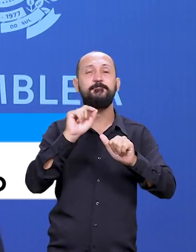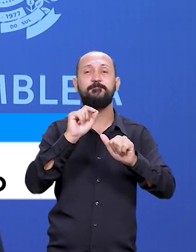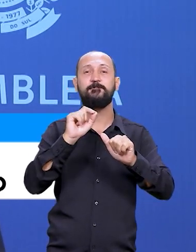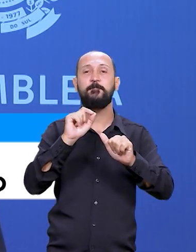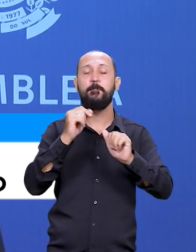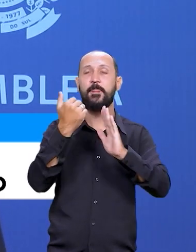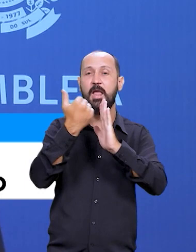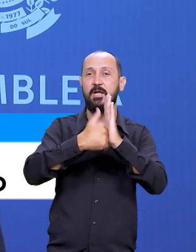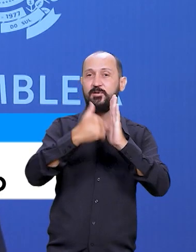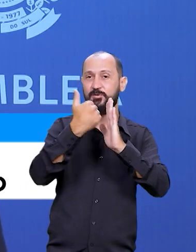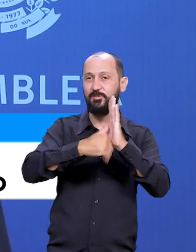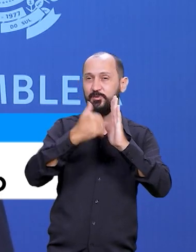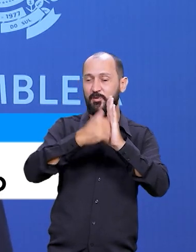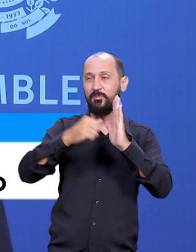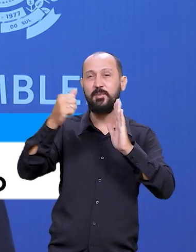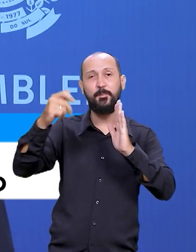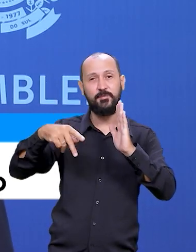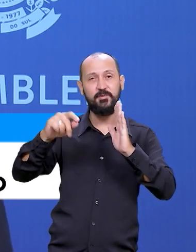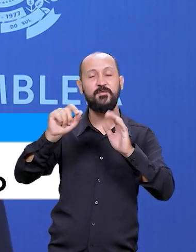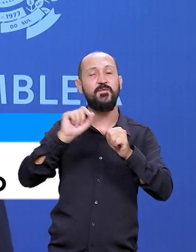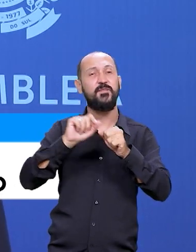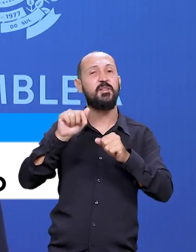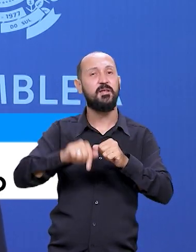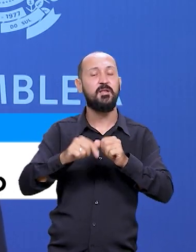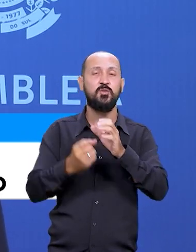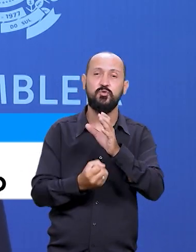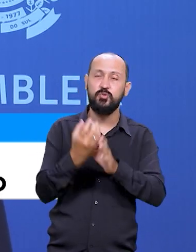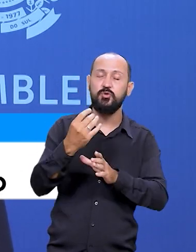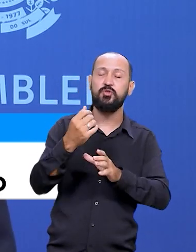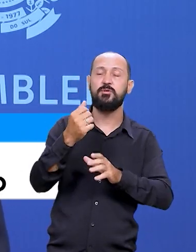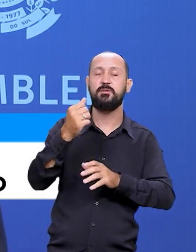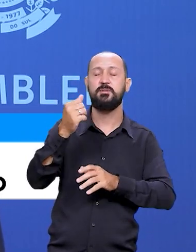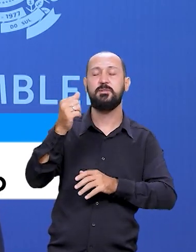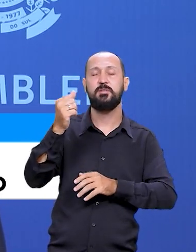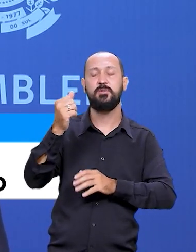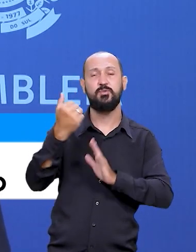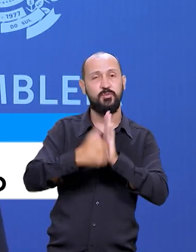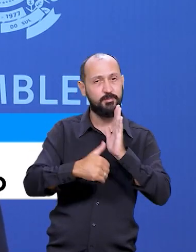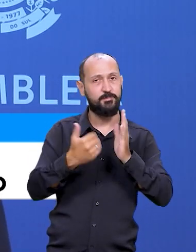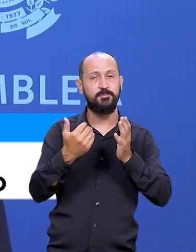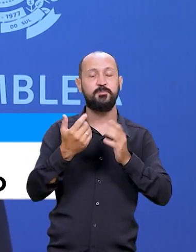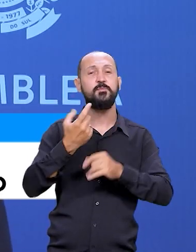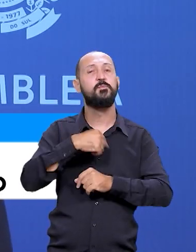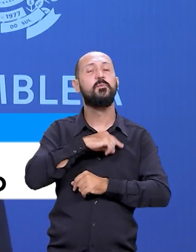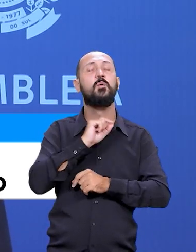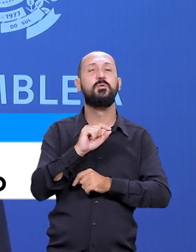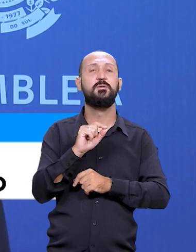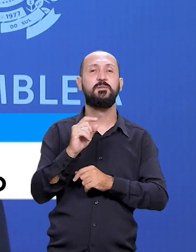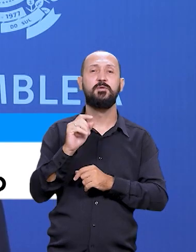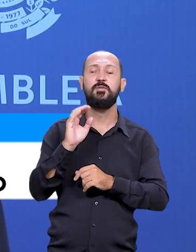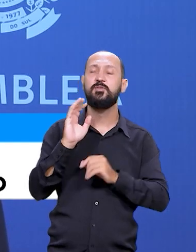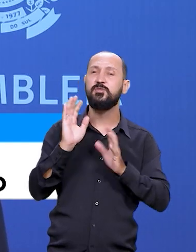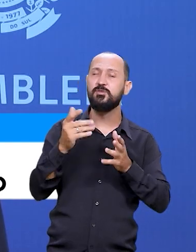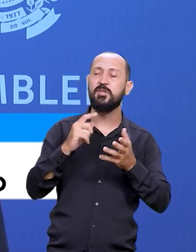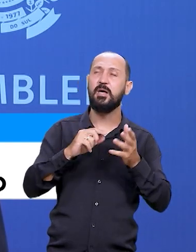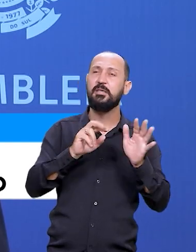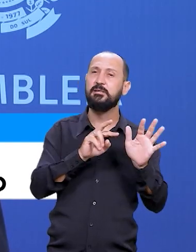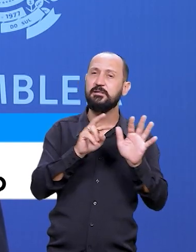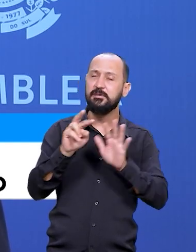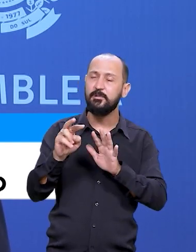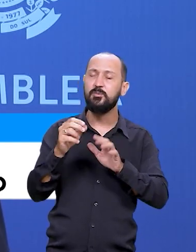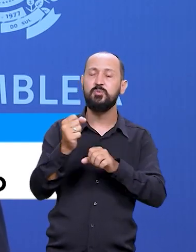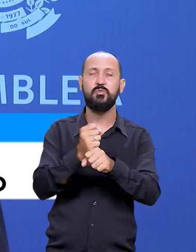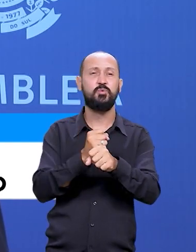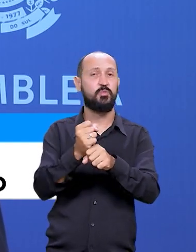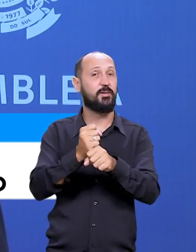revendo a reforma da Previdência que foi feita aqui, que instituiu esse desconto, né? Então, nós estamos já